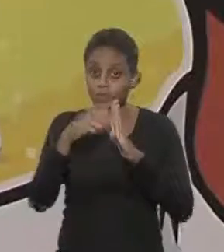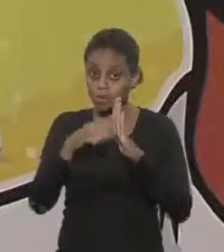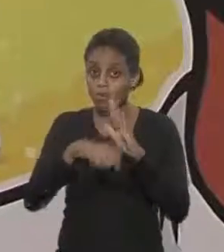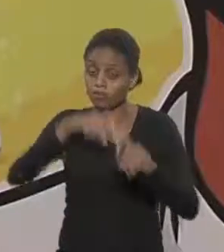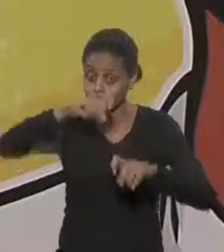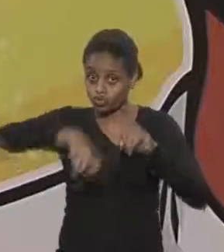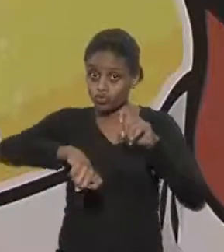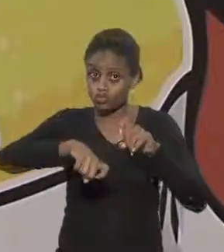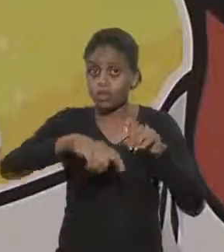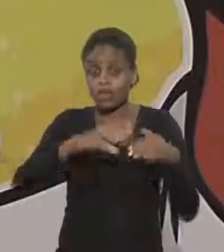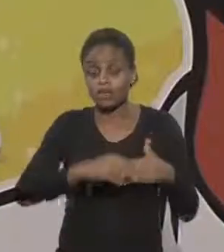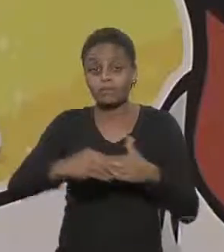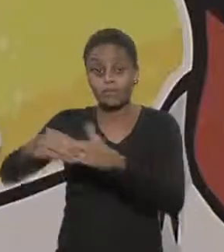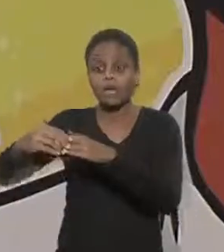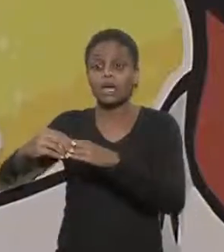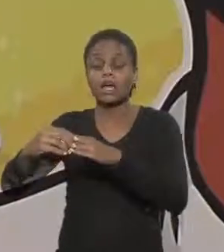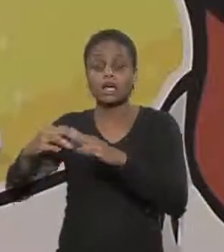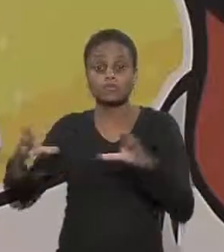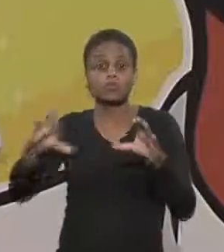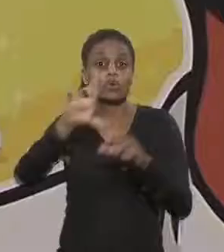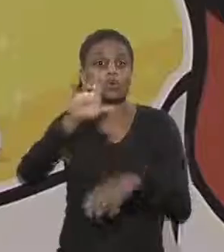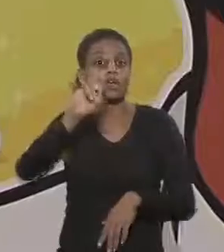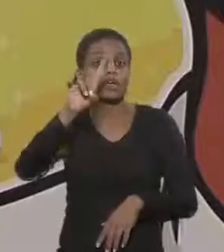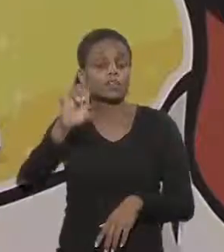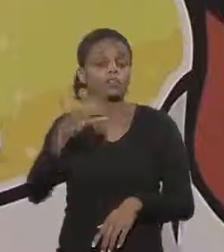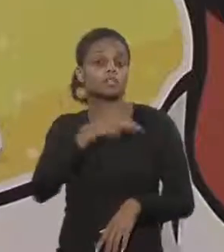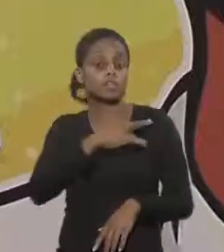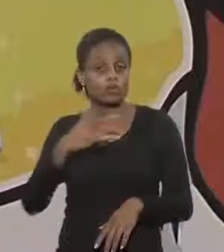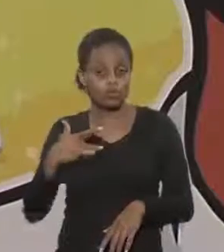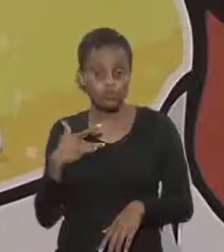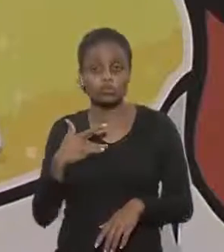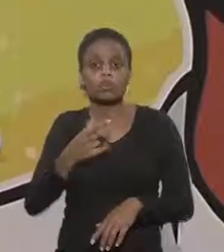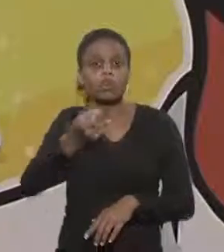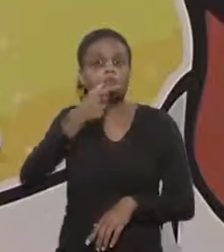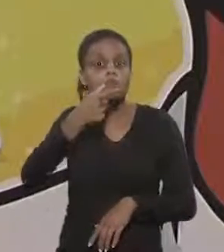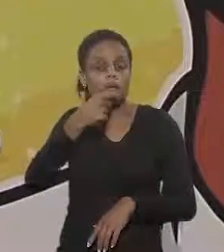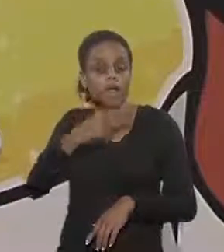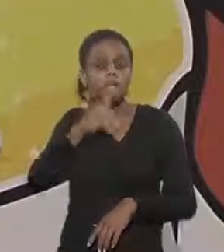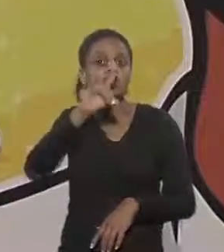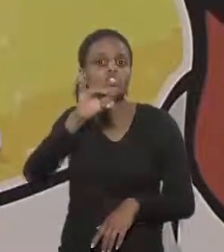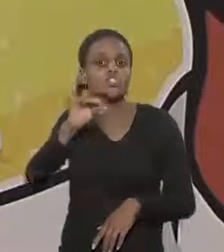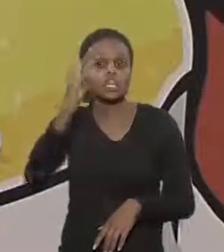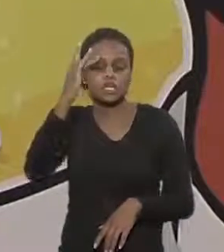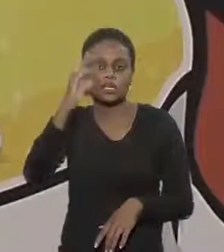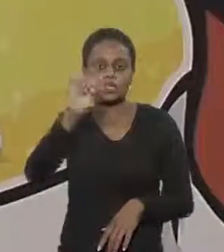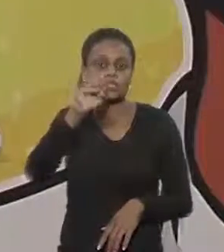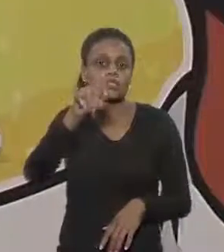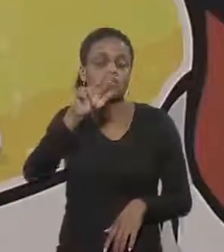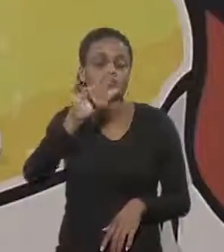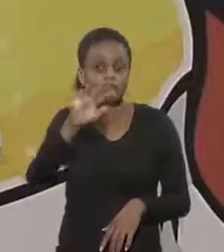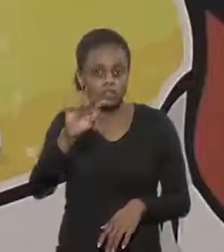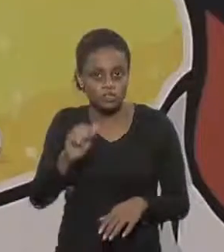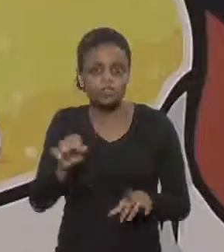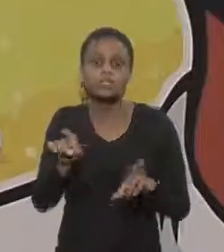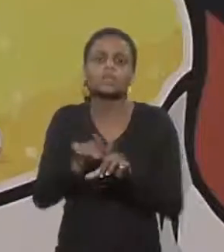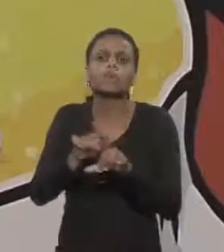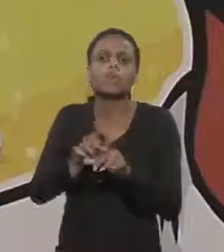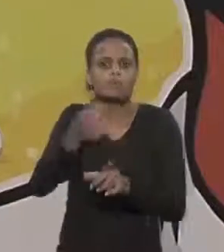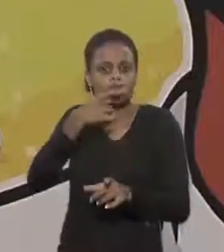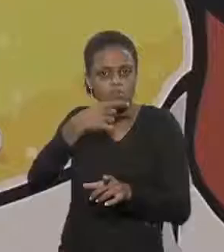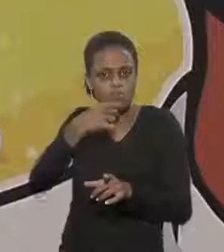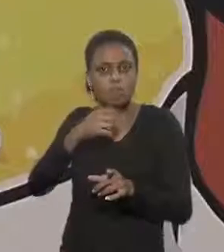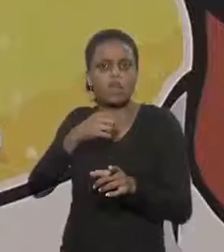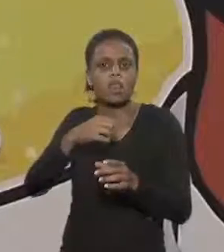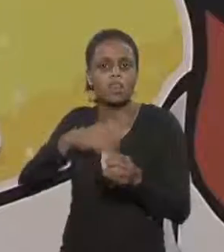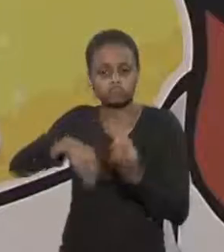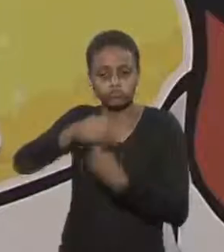o registro de estupro, essa mulher é encaminhada a uma rede de saúde para tomar a pílula do dia seguinte, se assim o desejar, para